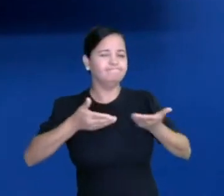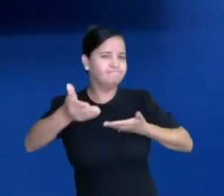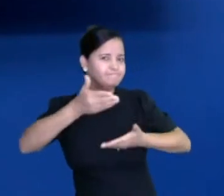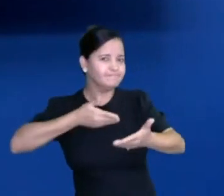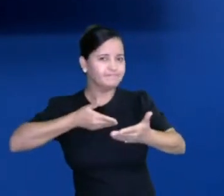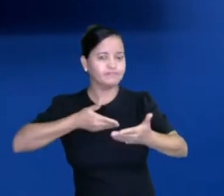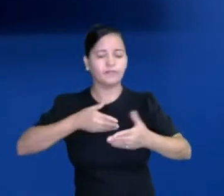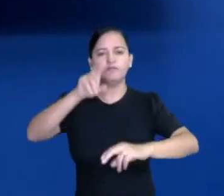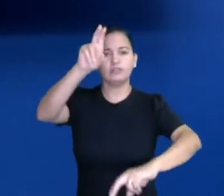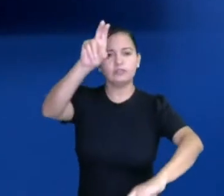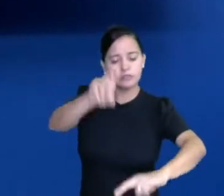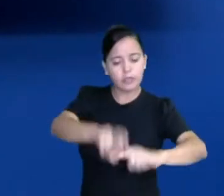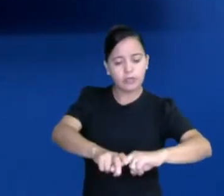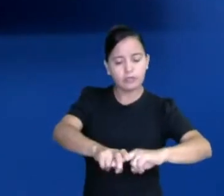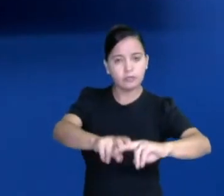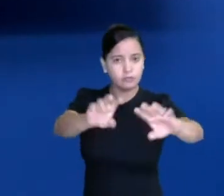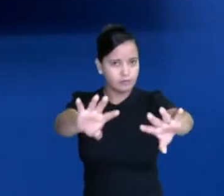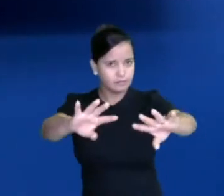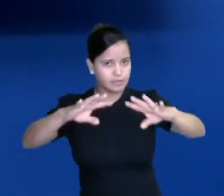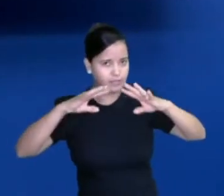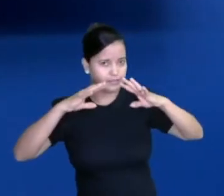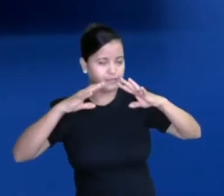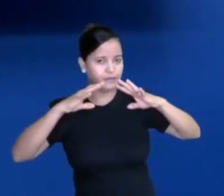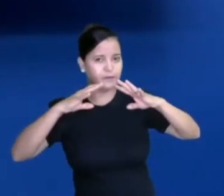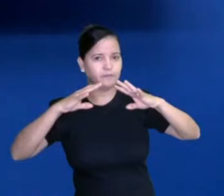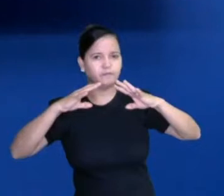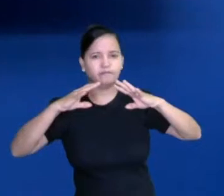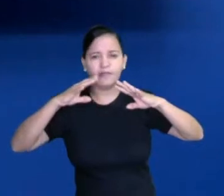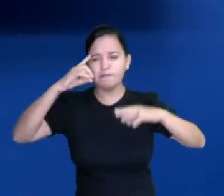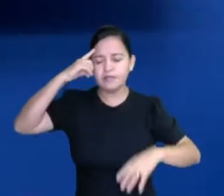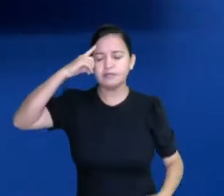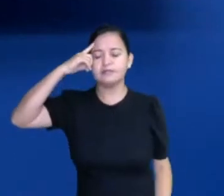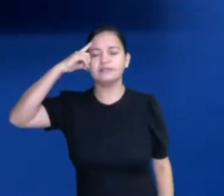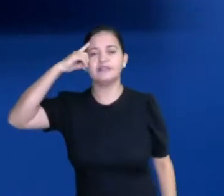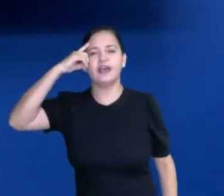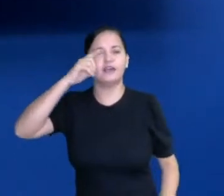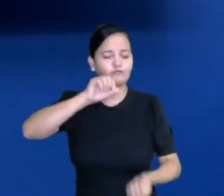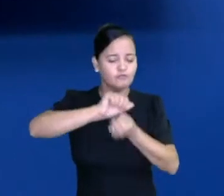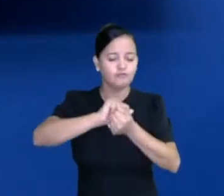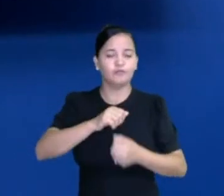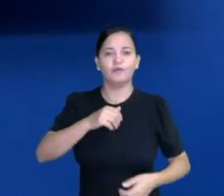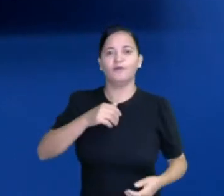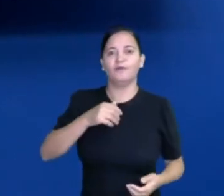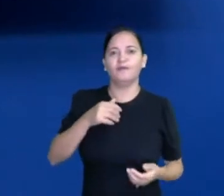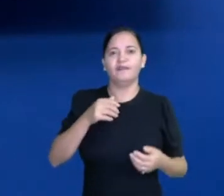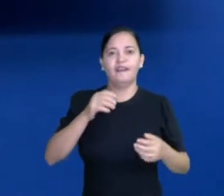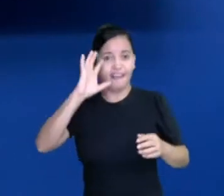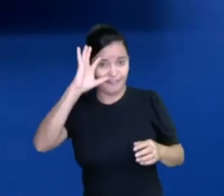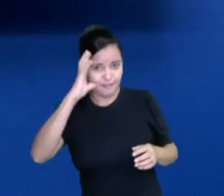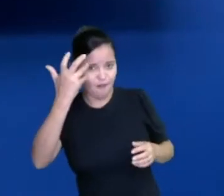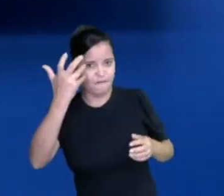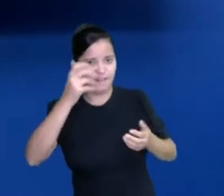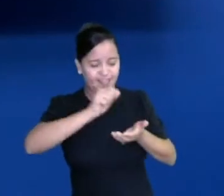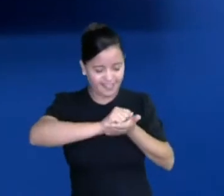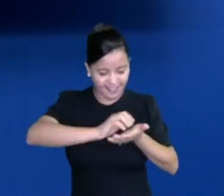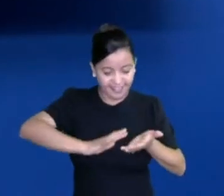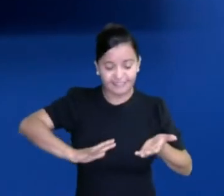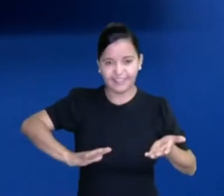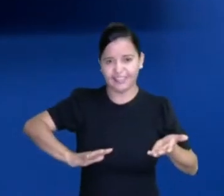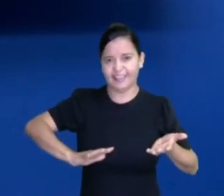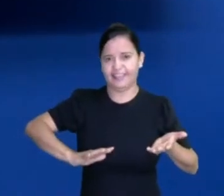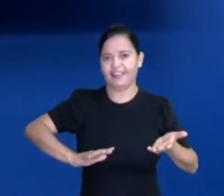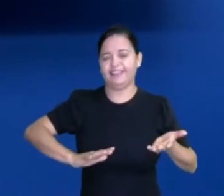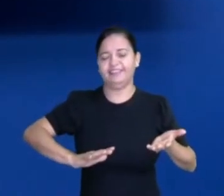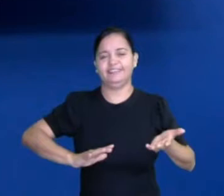quero você aí sentadinho, prestando atenção, pensando junto comigo, resolvendo as atividades para